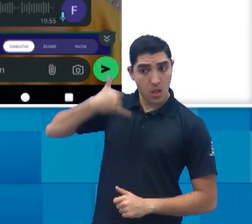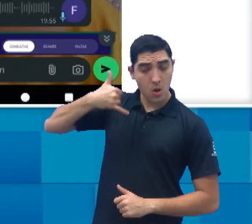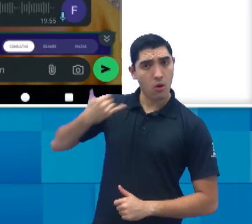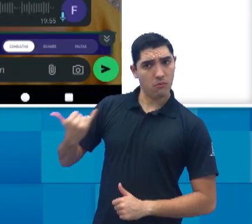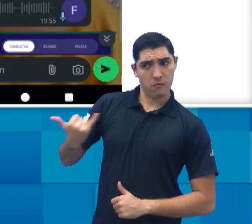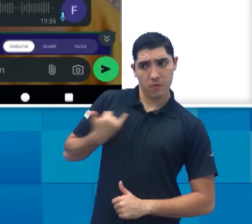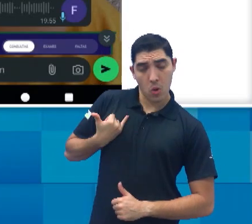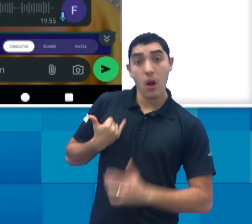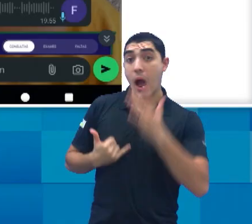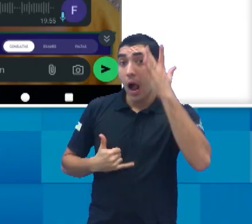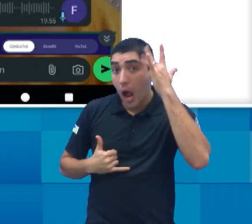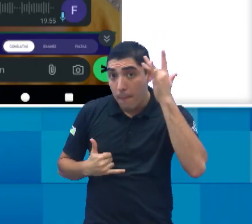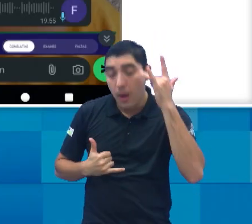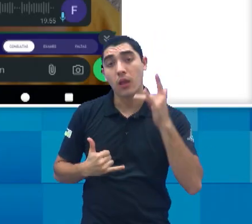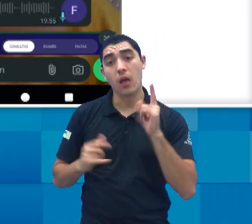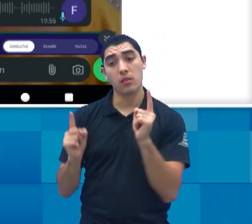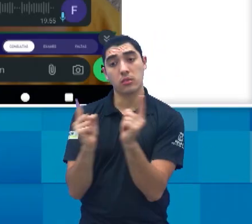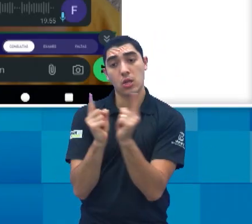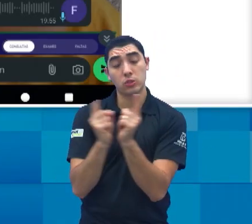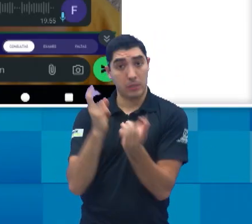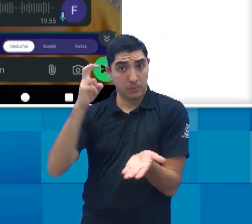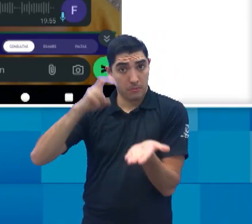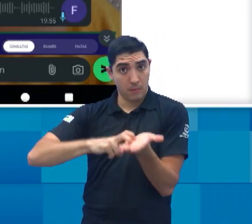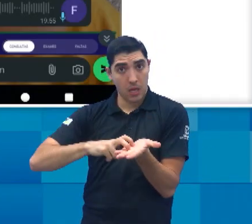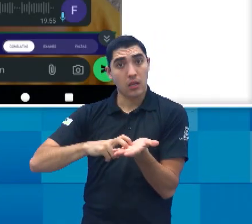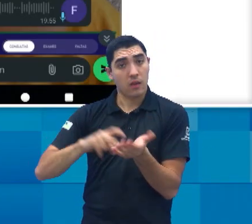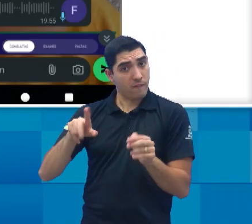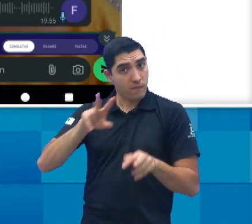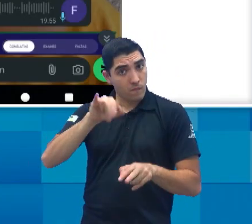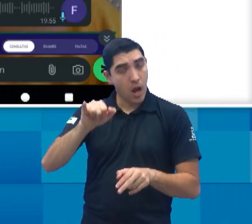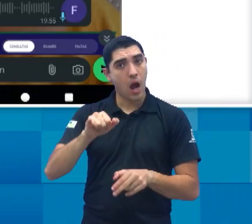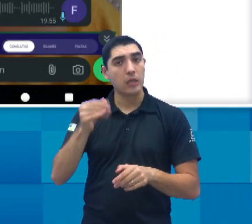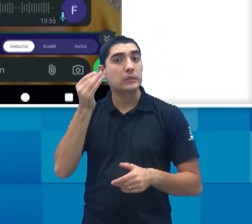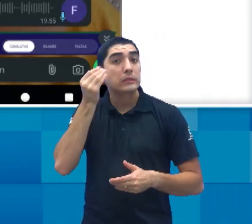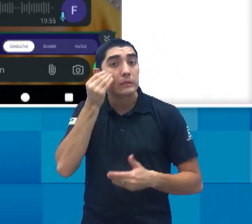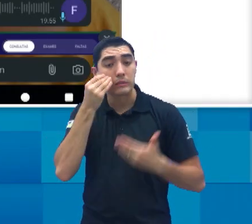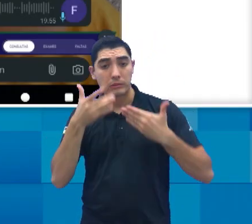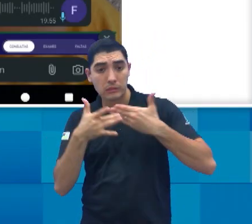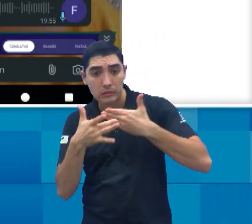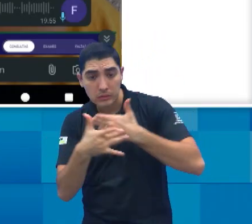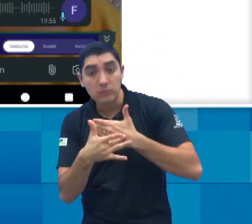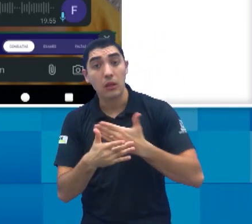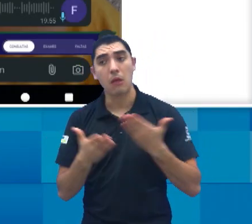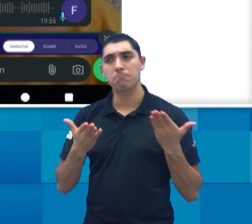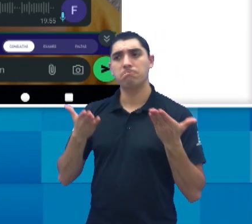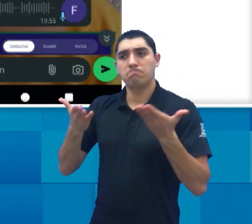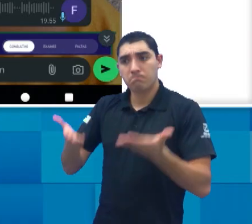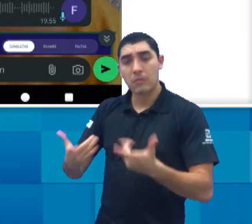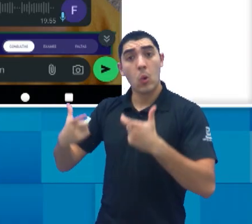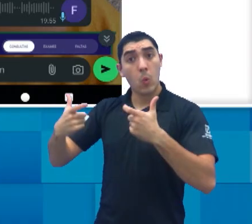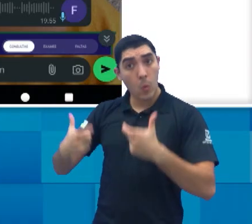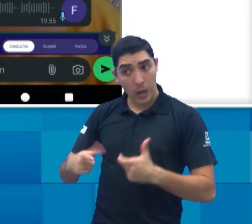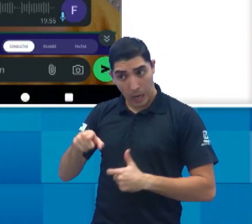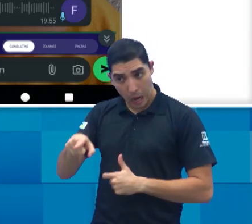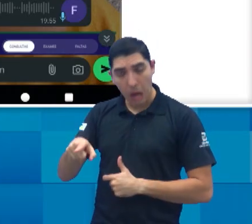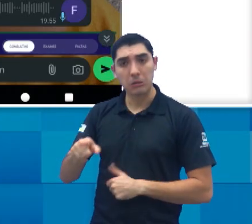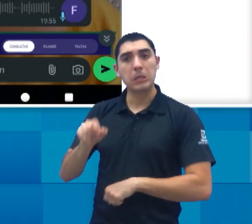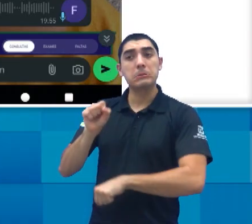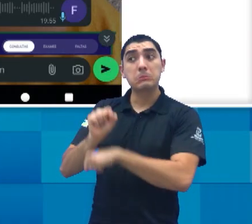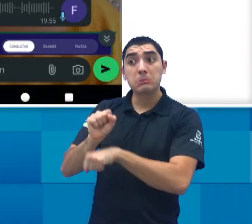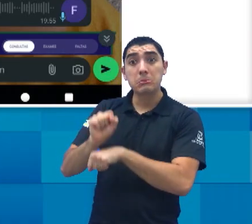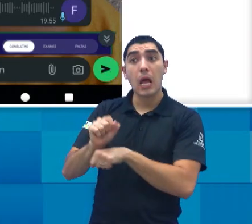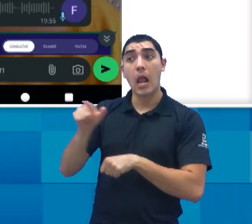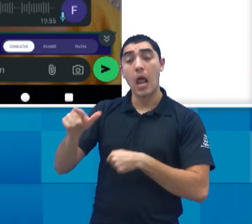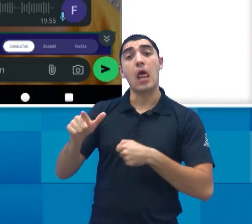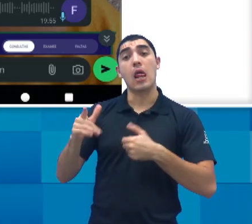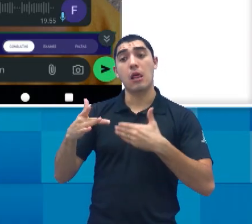consulta de manhã, um exame de manhã, aí vai lá para esse lugar aí, espera sair o resultado para tomar um